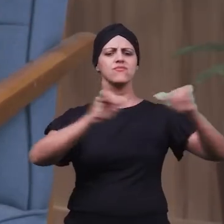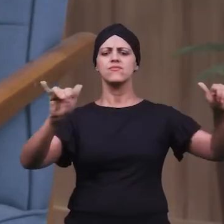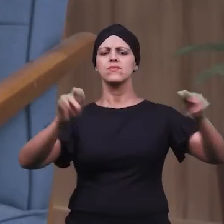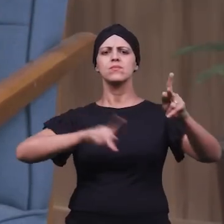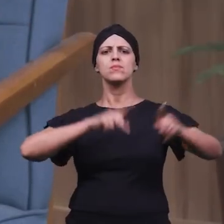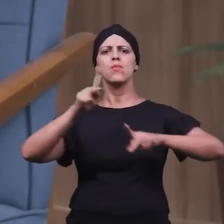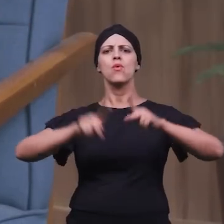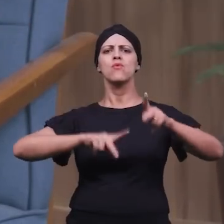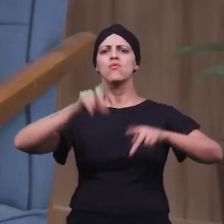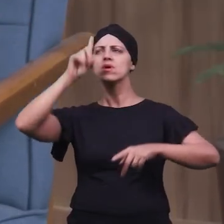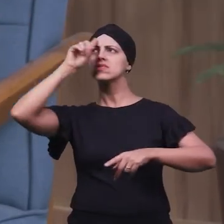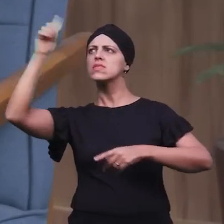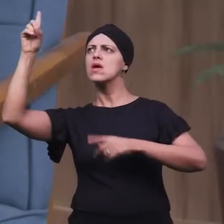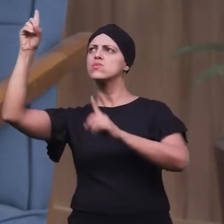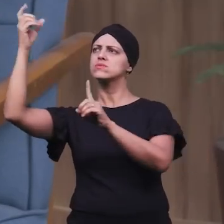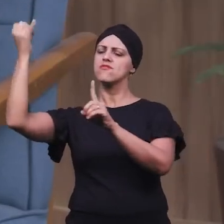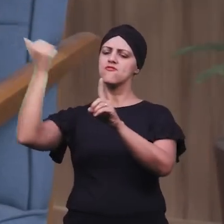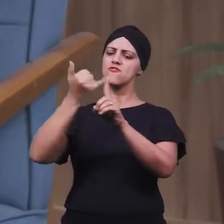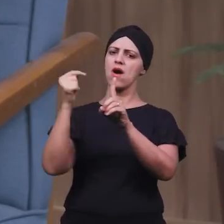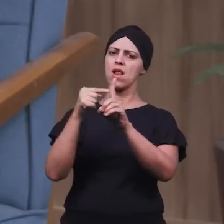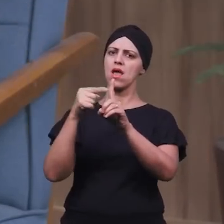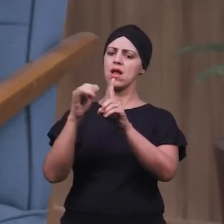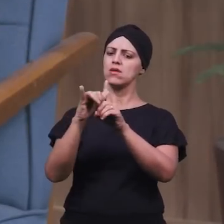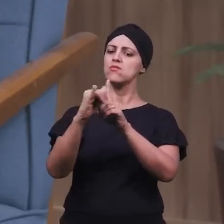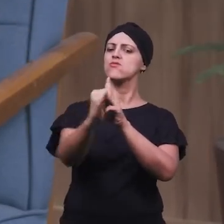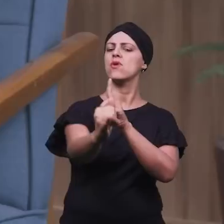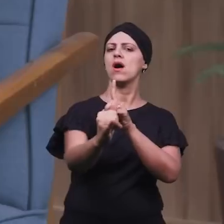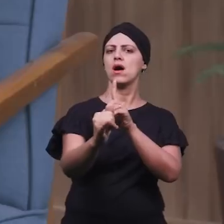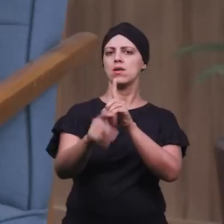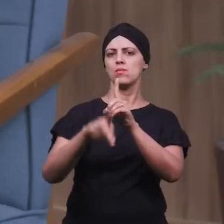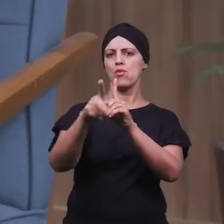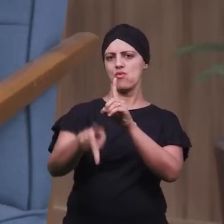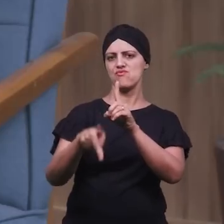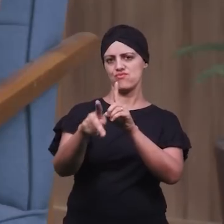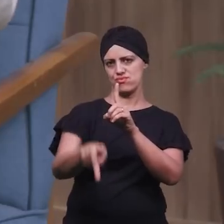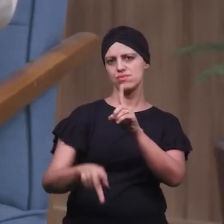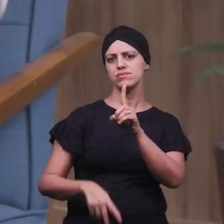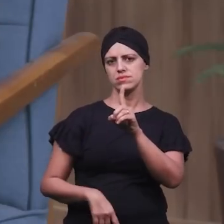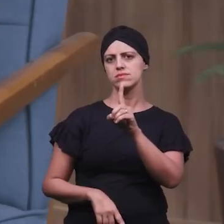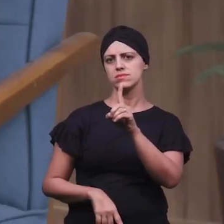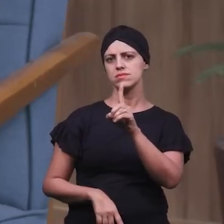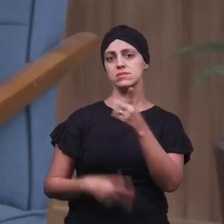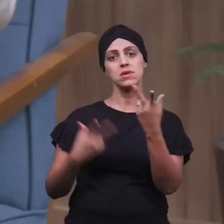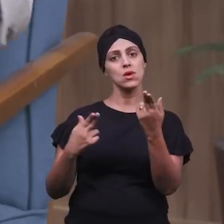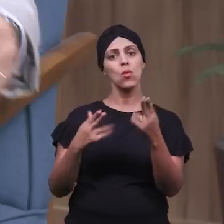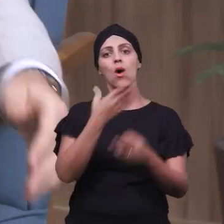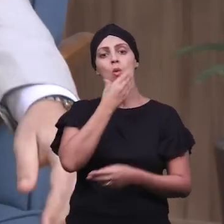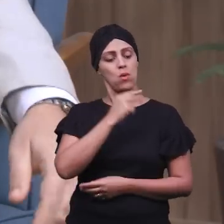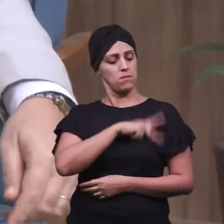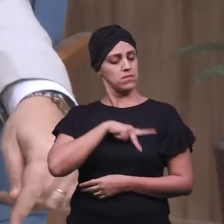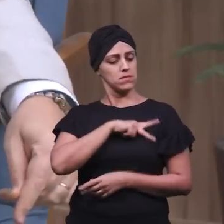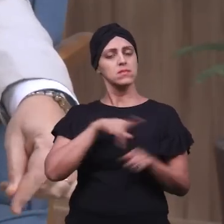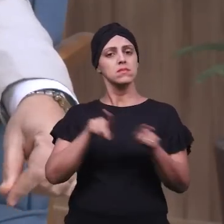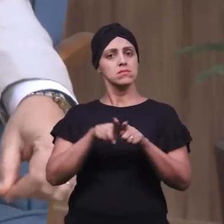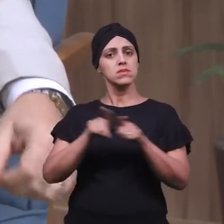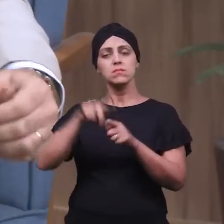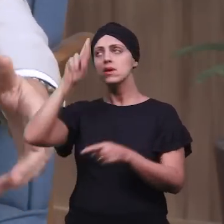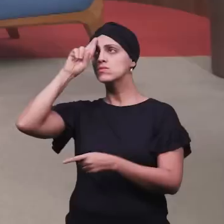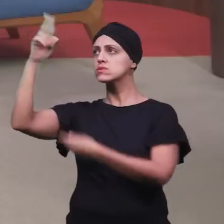povo aquilo que Deus disse. Não é aquilo que ele inventou, mas aquilo que Deus disse. Paulo, escrevendo aos Gálatas